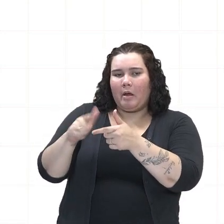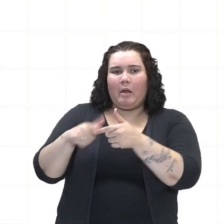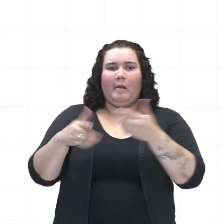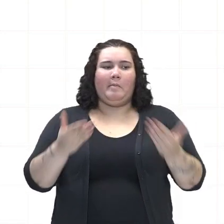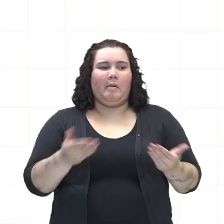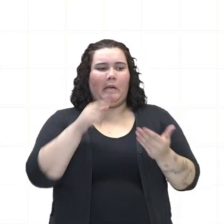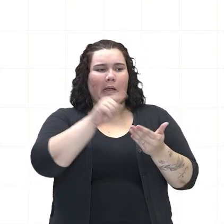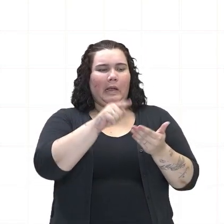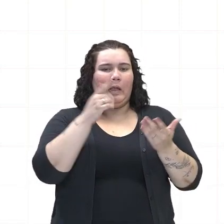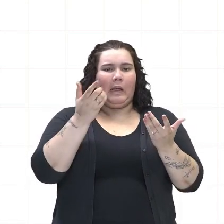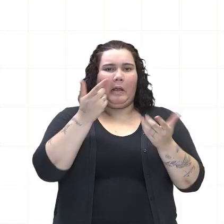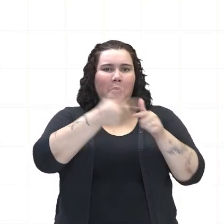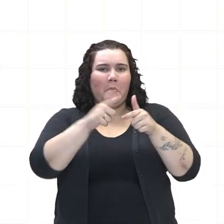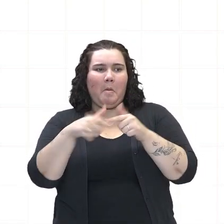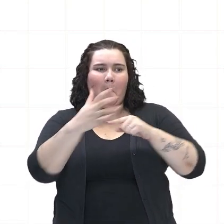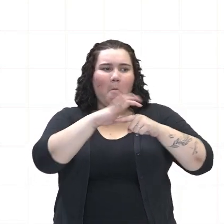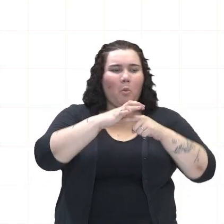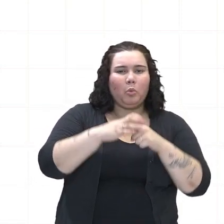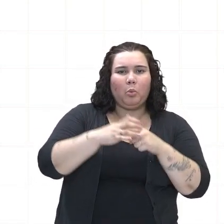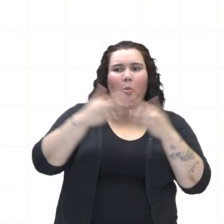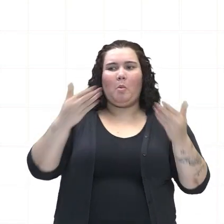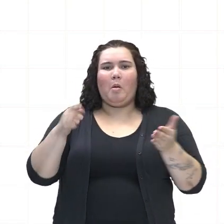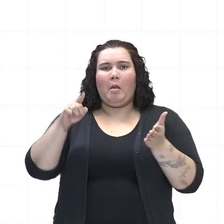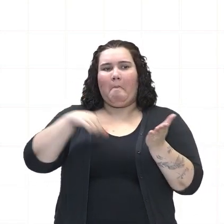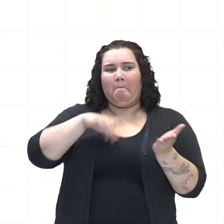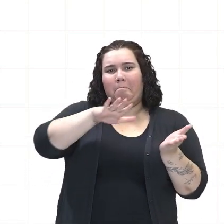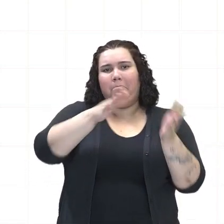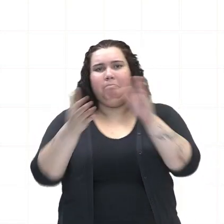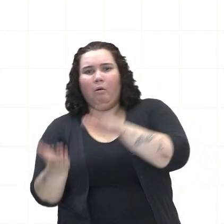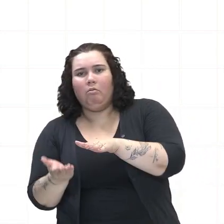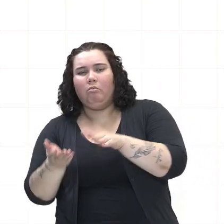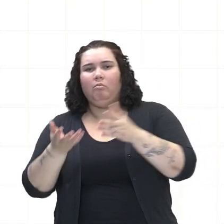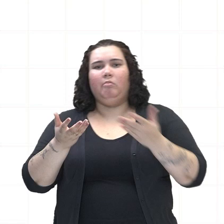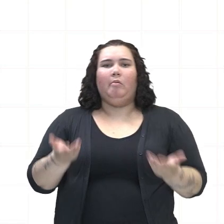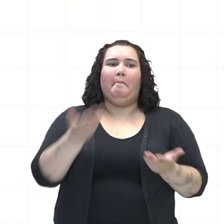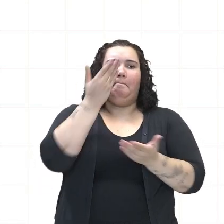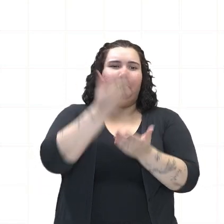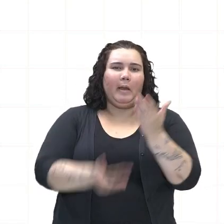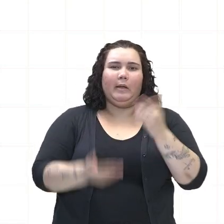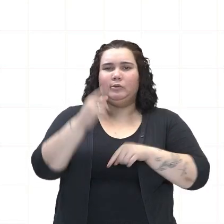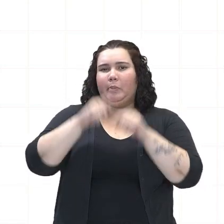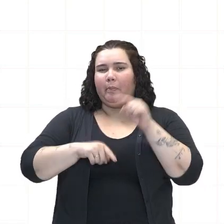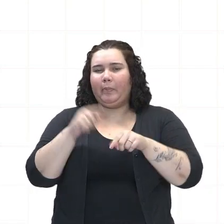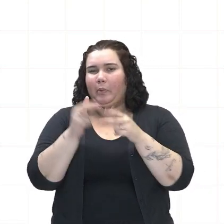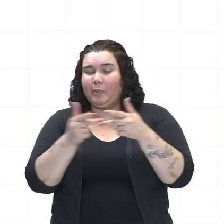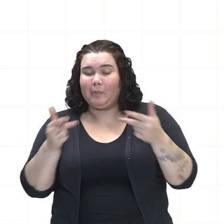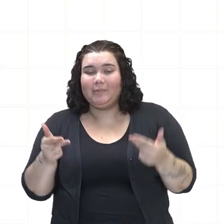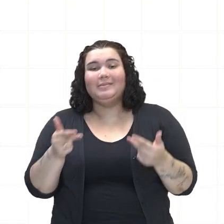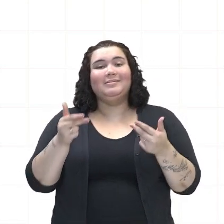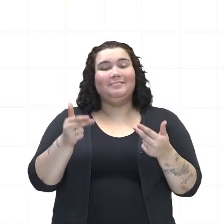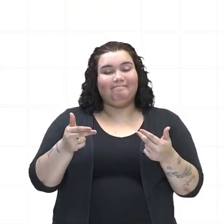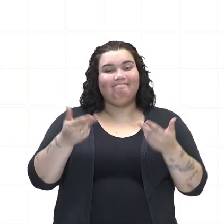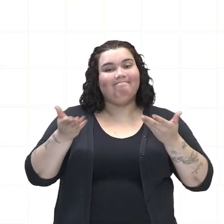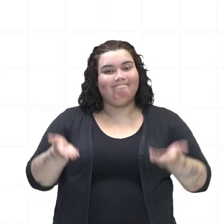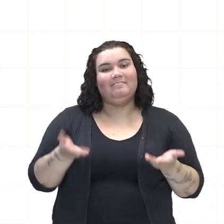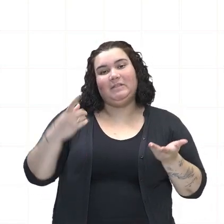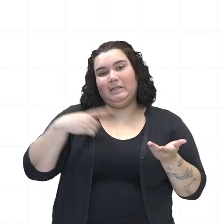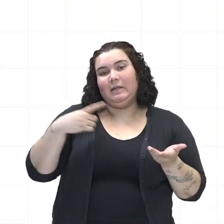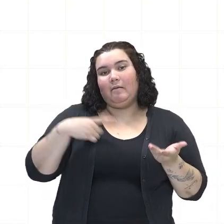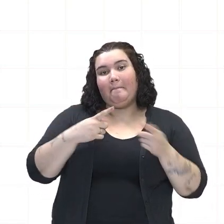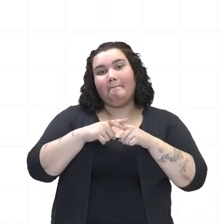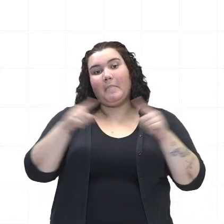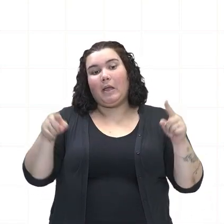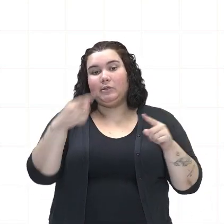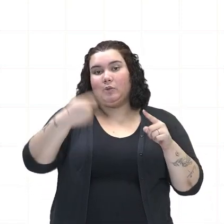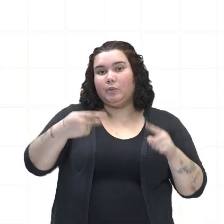outro atola ou outro tomba, né, perde toda a produção, né, e tem essa situação. Mas no